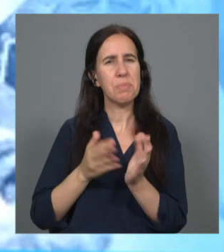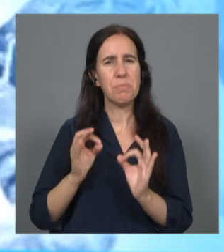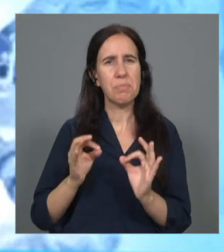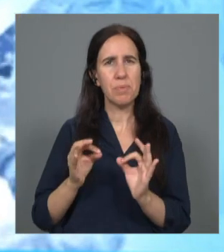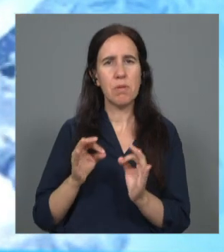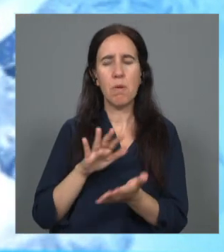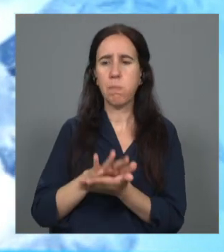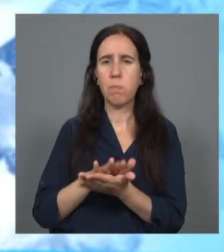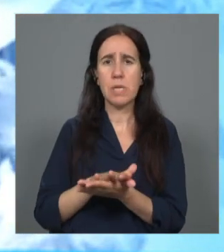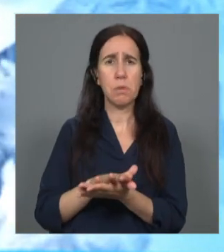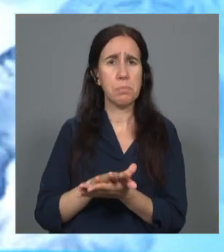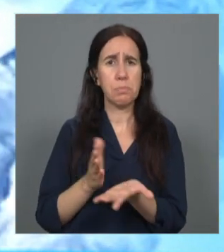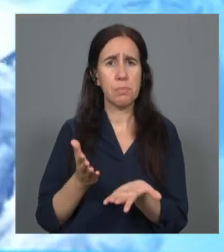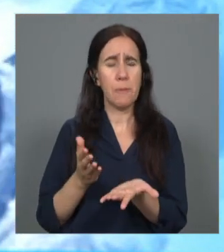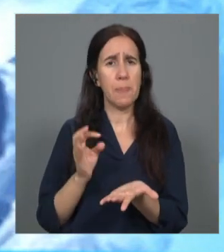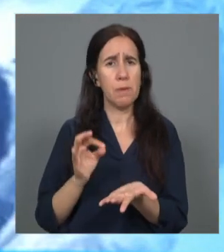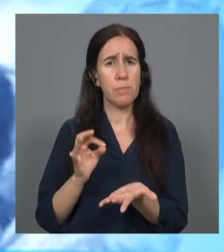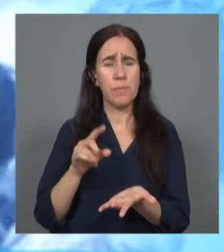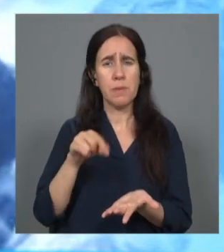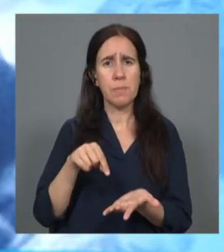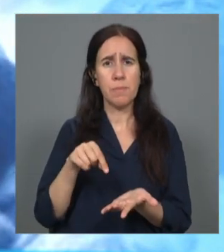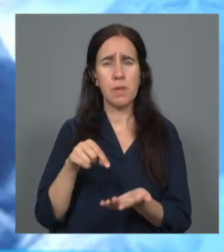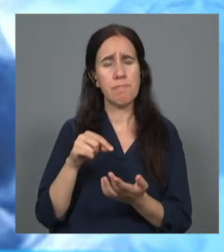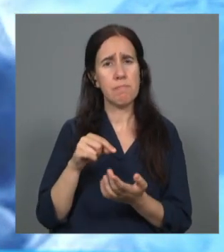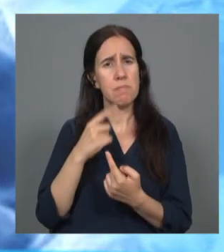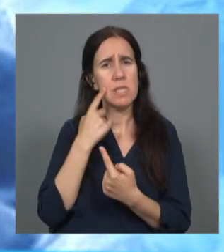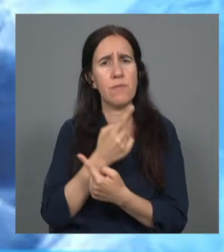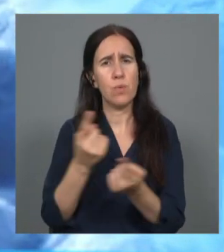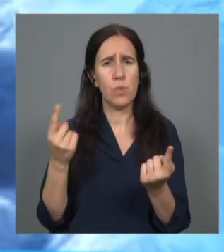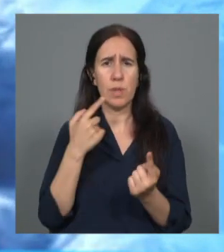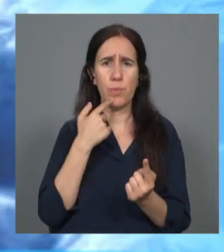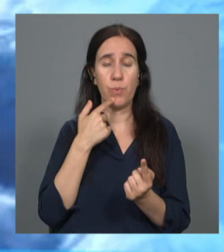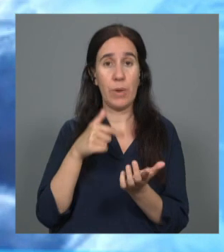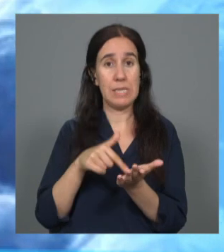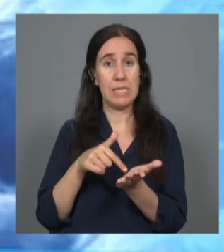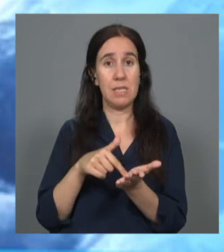desta publicação? Ela acaba também por divulgar muito esta